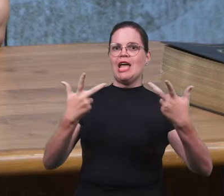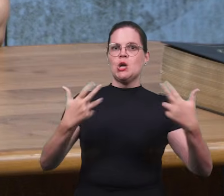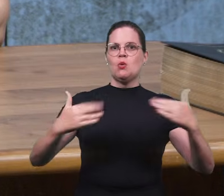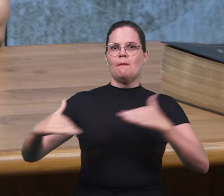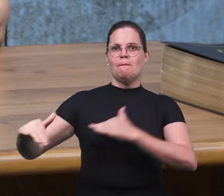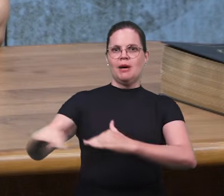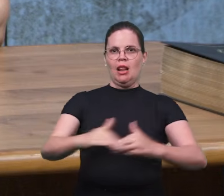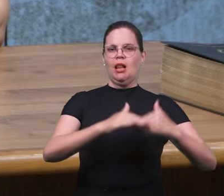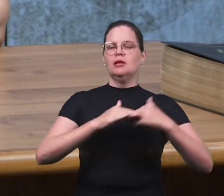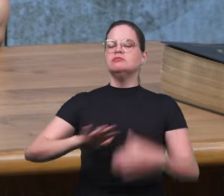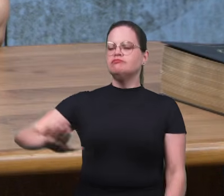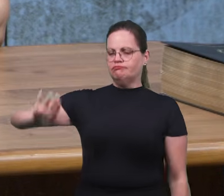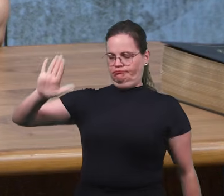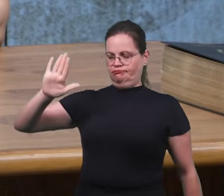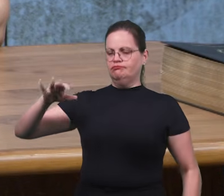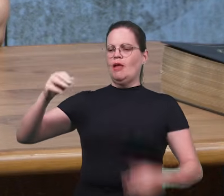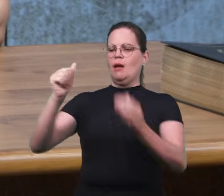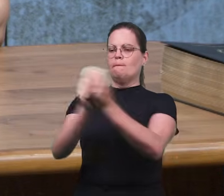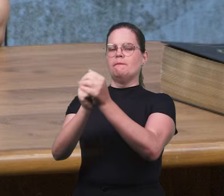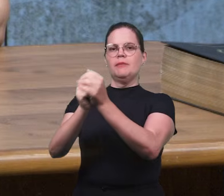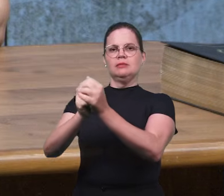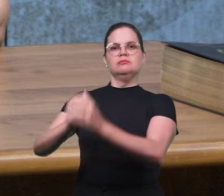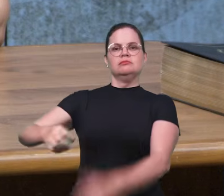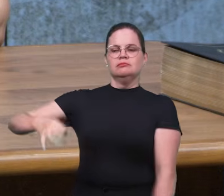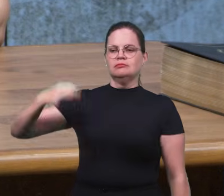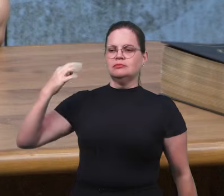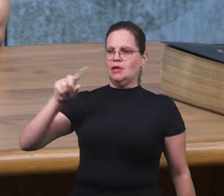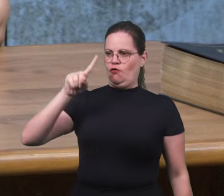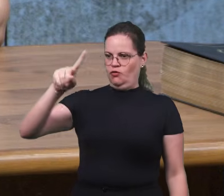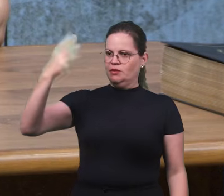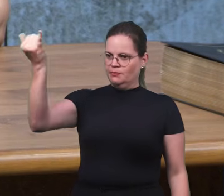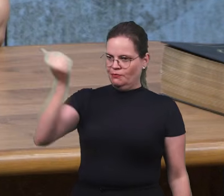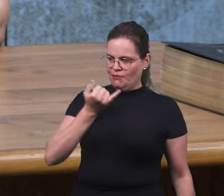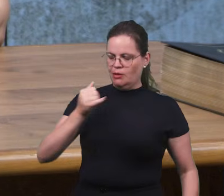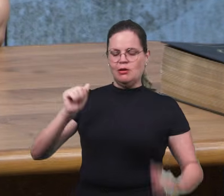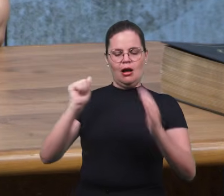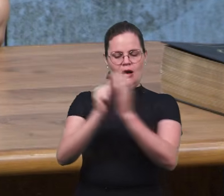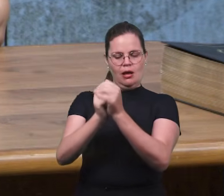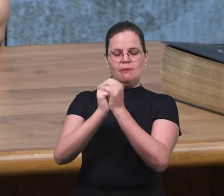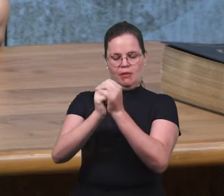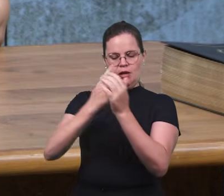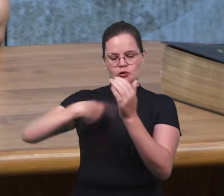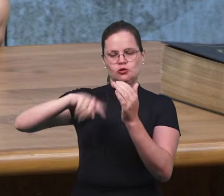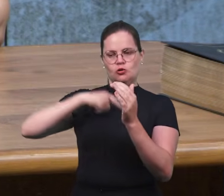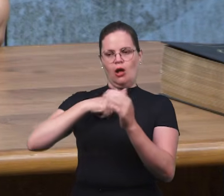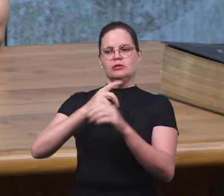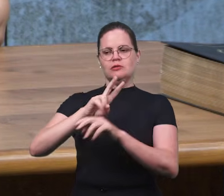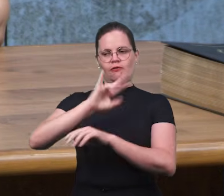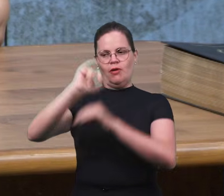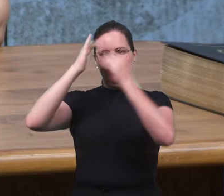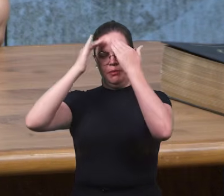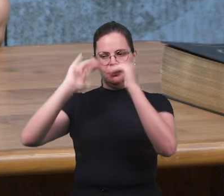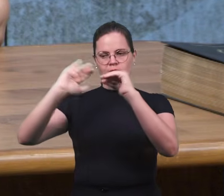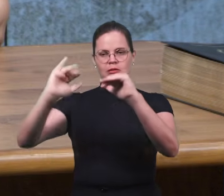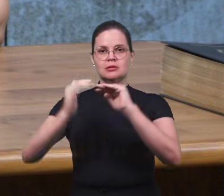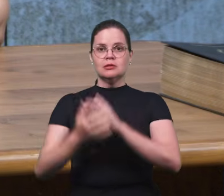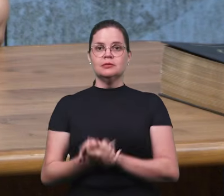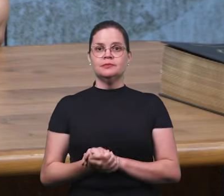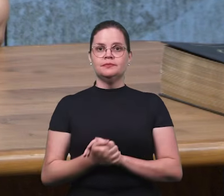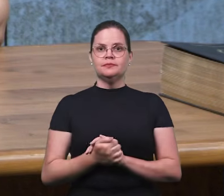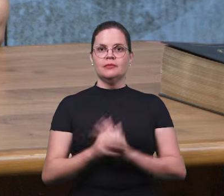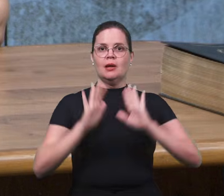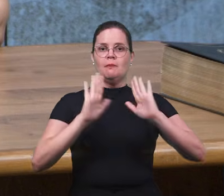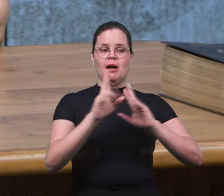vozes: assim seja, conforme as tuas palavras nos convém fazer. Porém, o povo